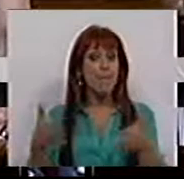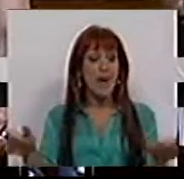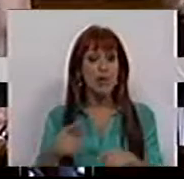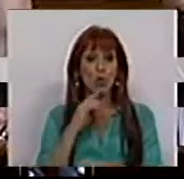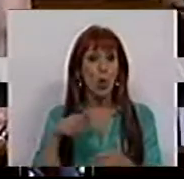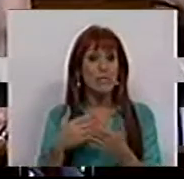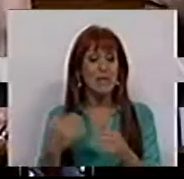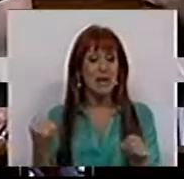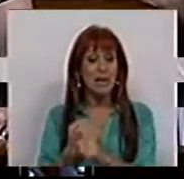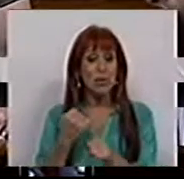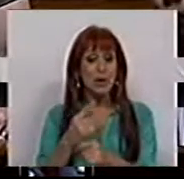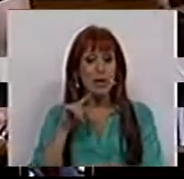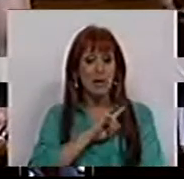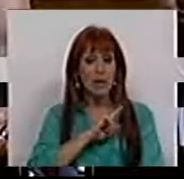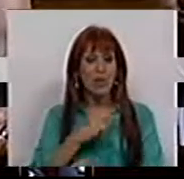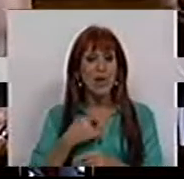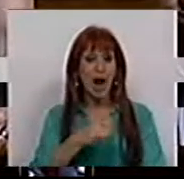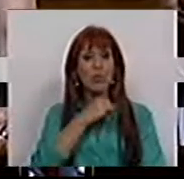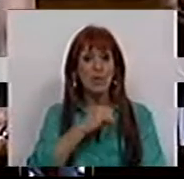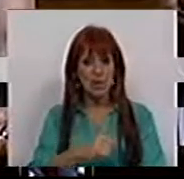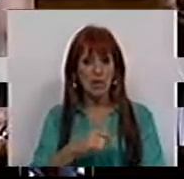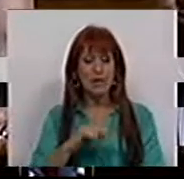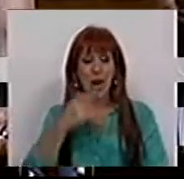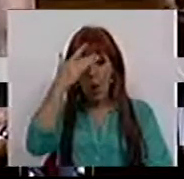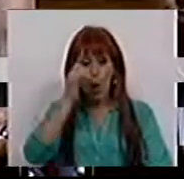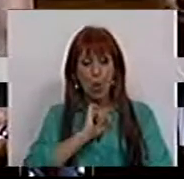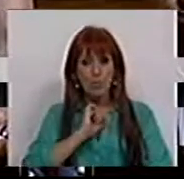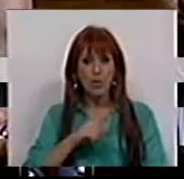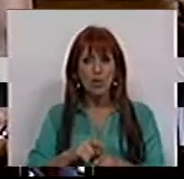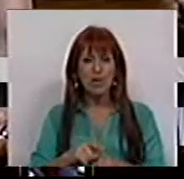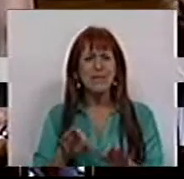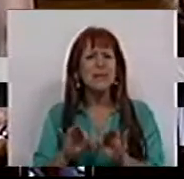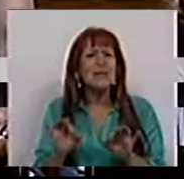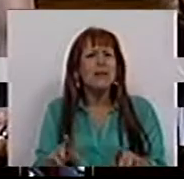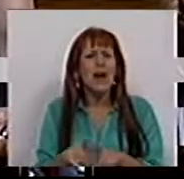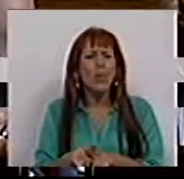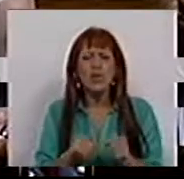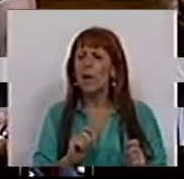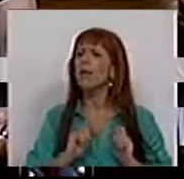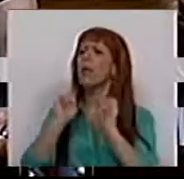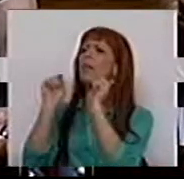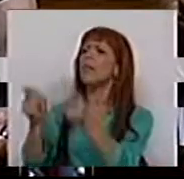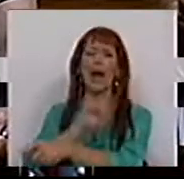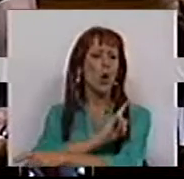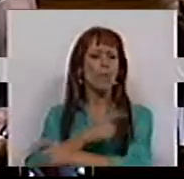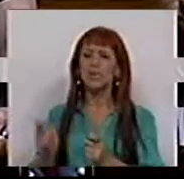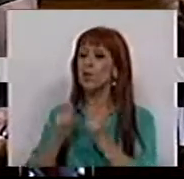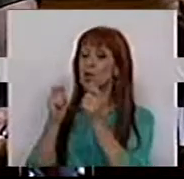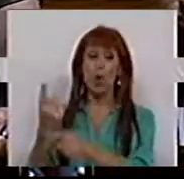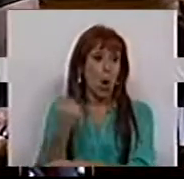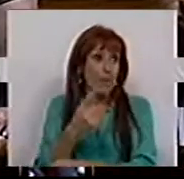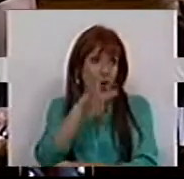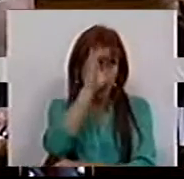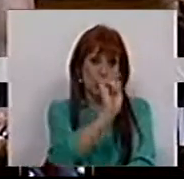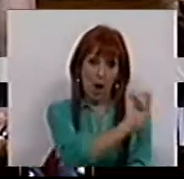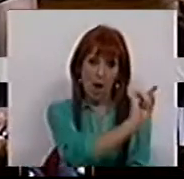aberta, chama-se a isto entidades particulares autorizadas. Do nosso ponto de vista, isto corresponde a uma transferência de competências e de